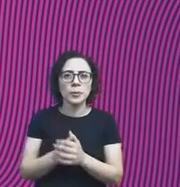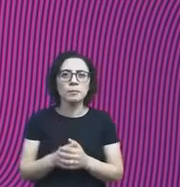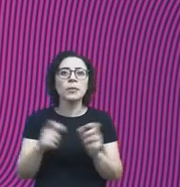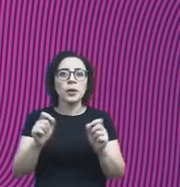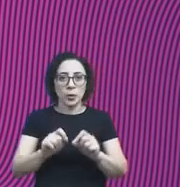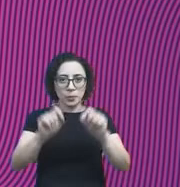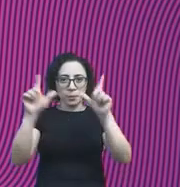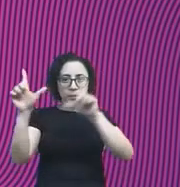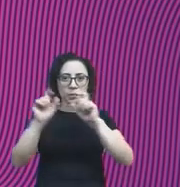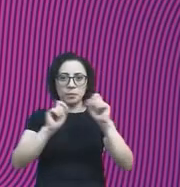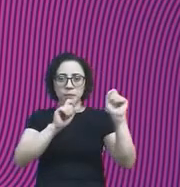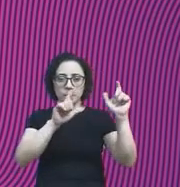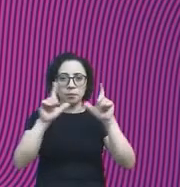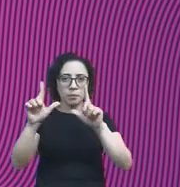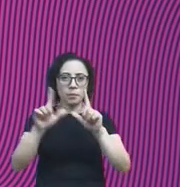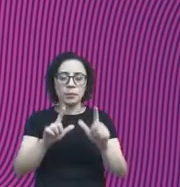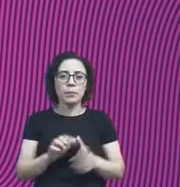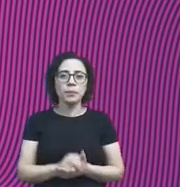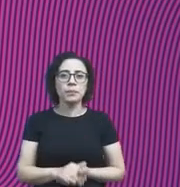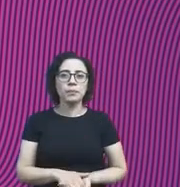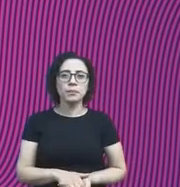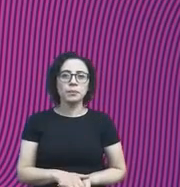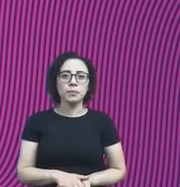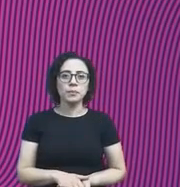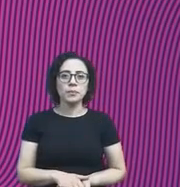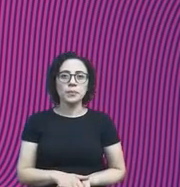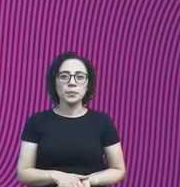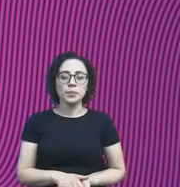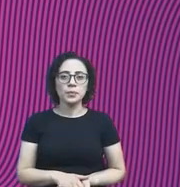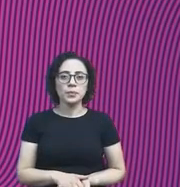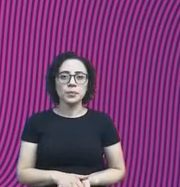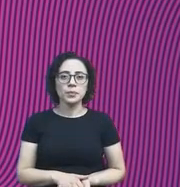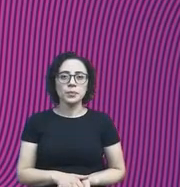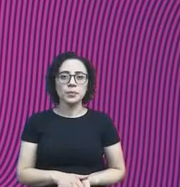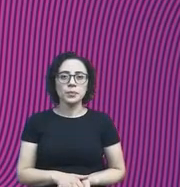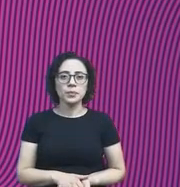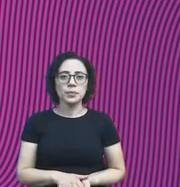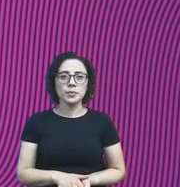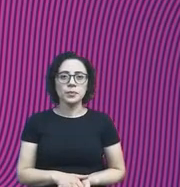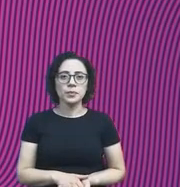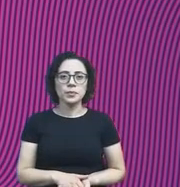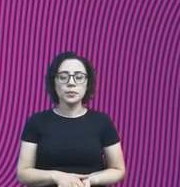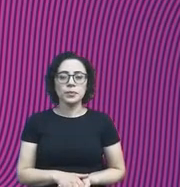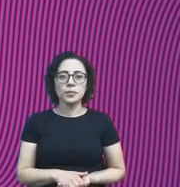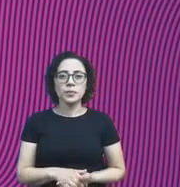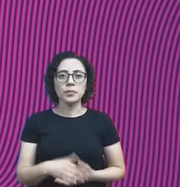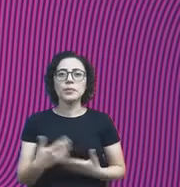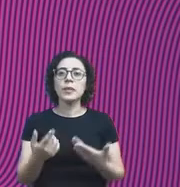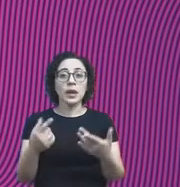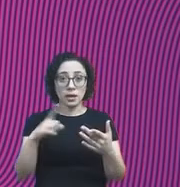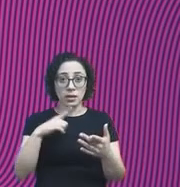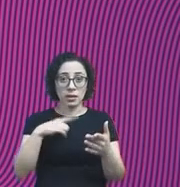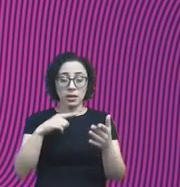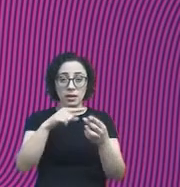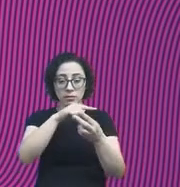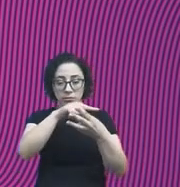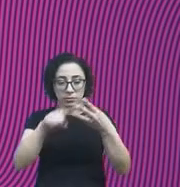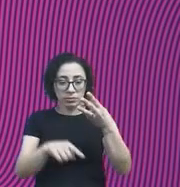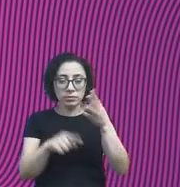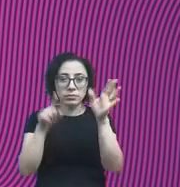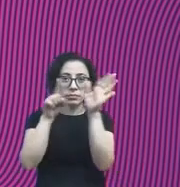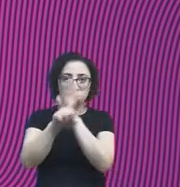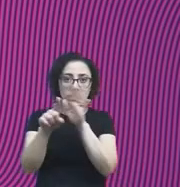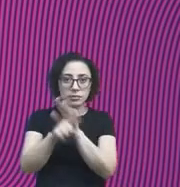temos... Está dando eco? Mas nós temos aqui três perguntas, sendo duas mais ou